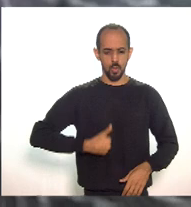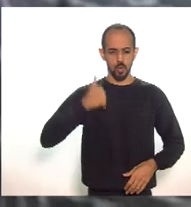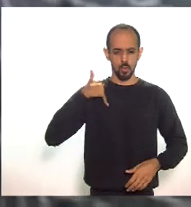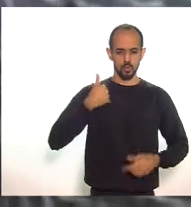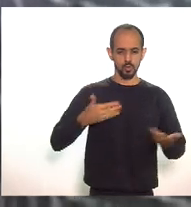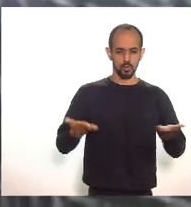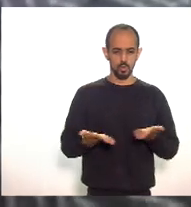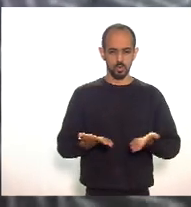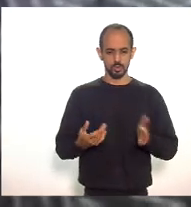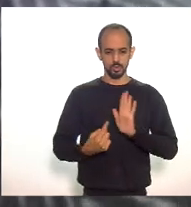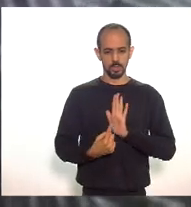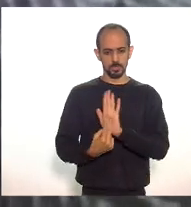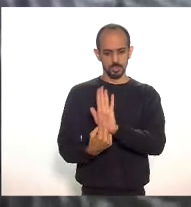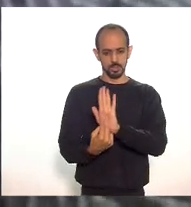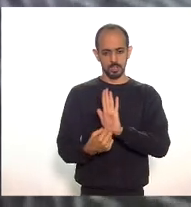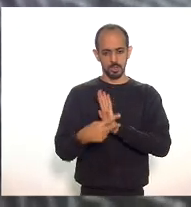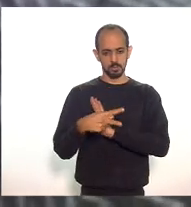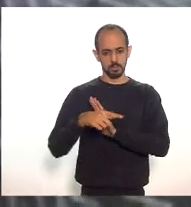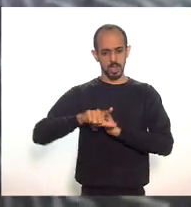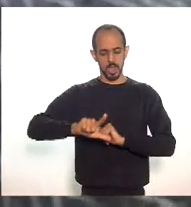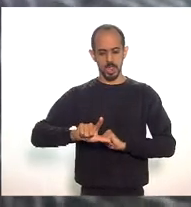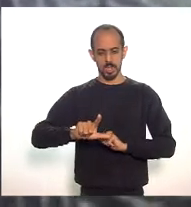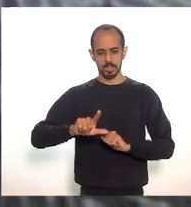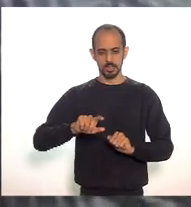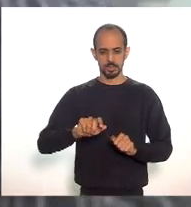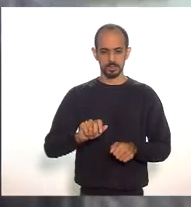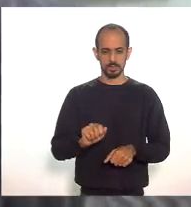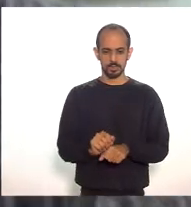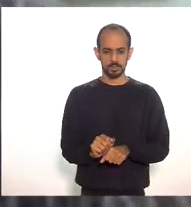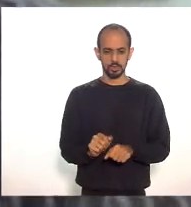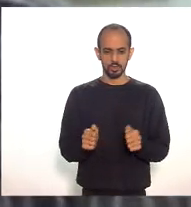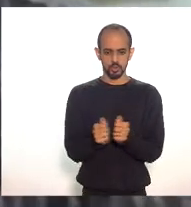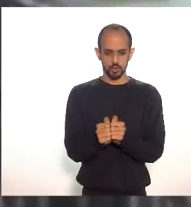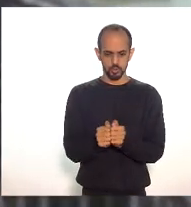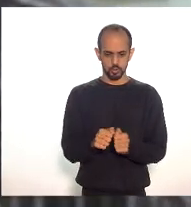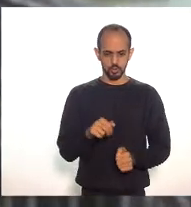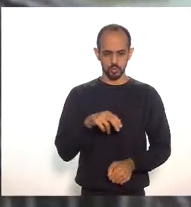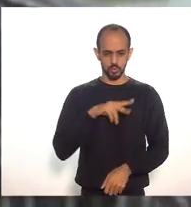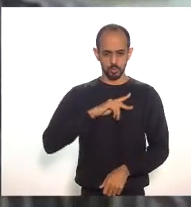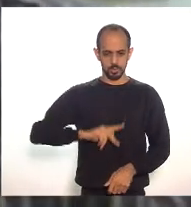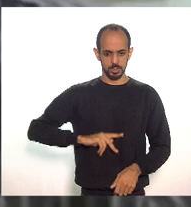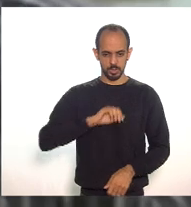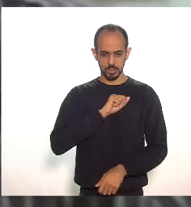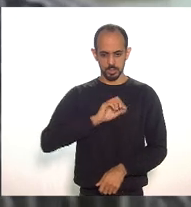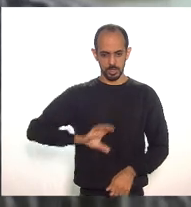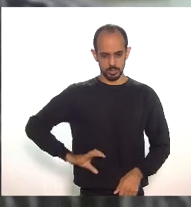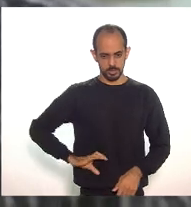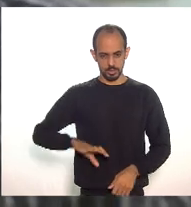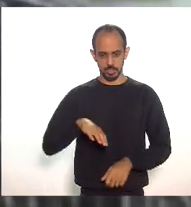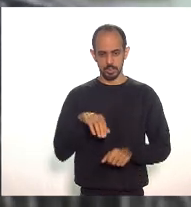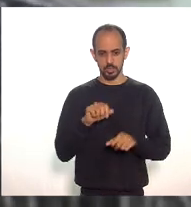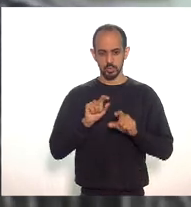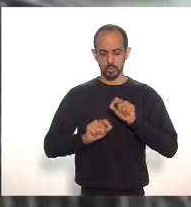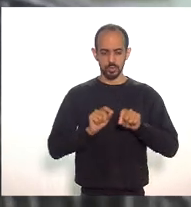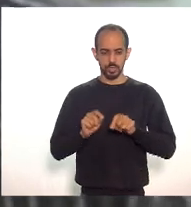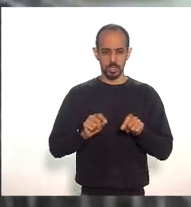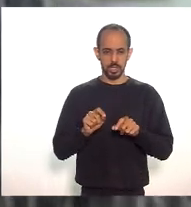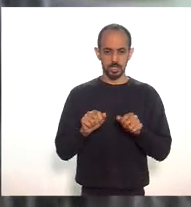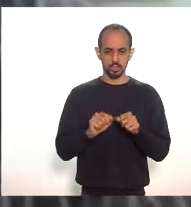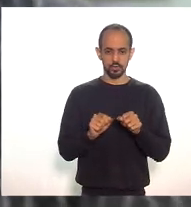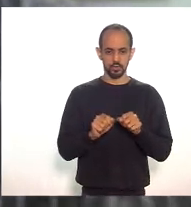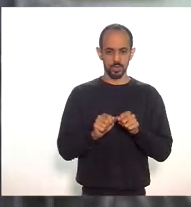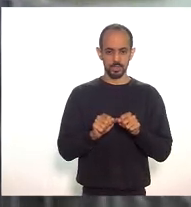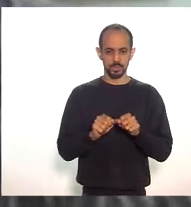e tem apresentado em pele com o time do presidente André cigano onde nós estamos tentando